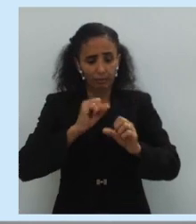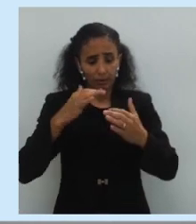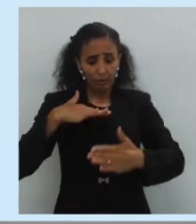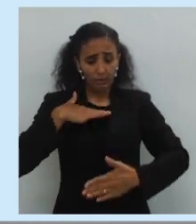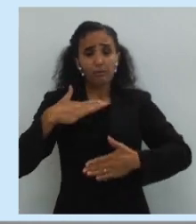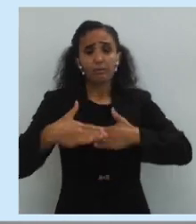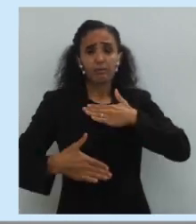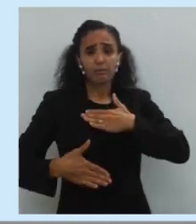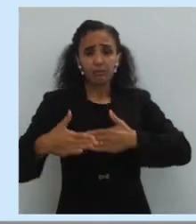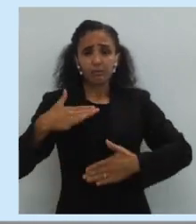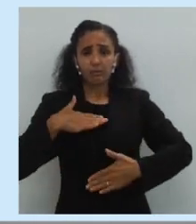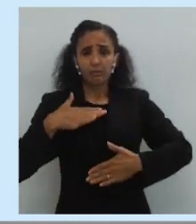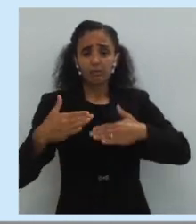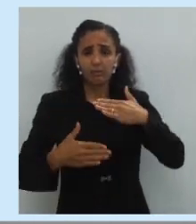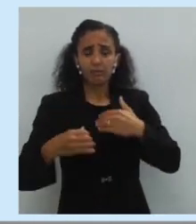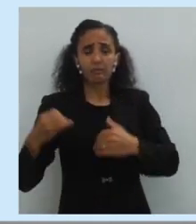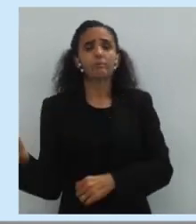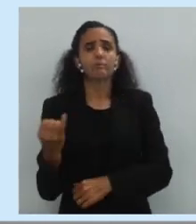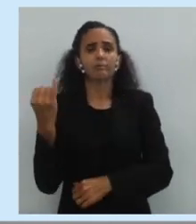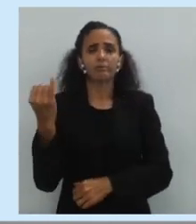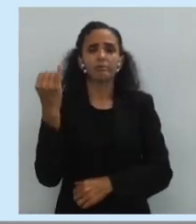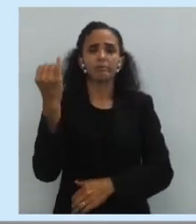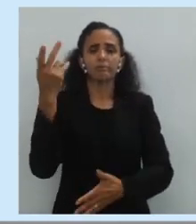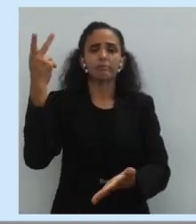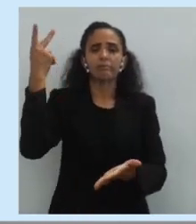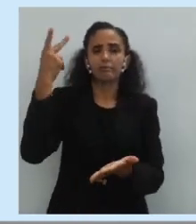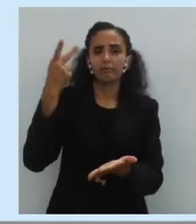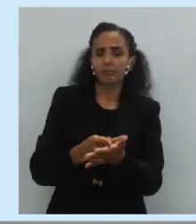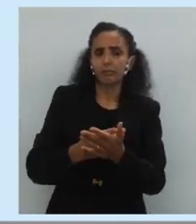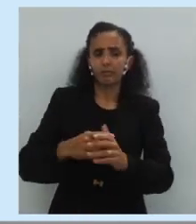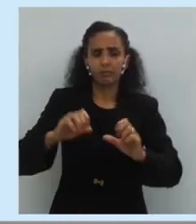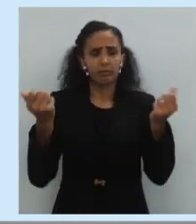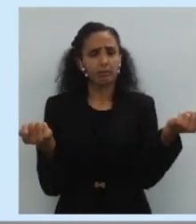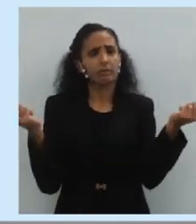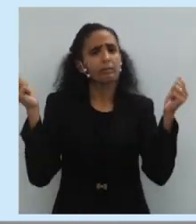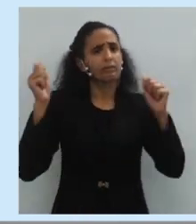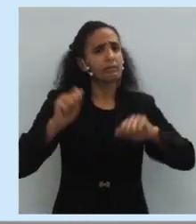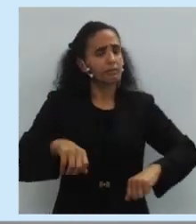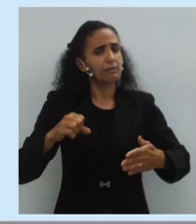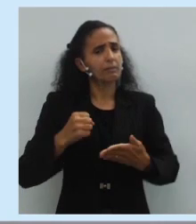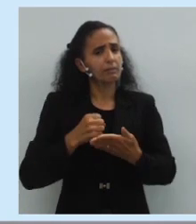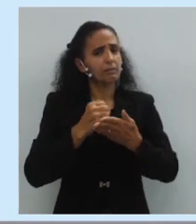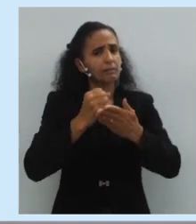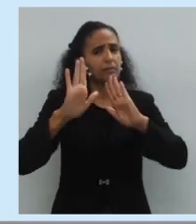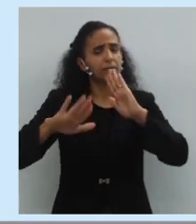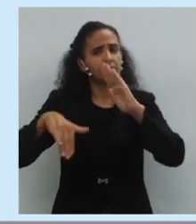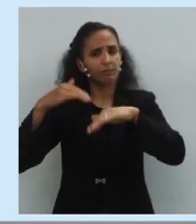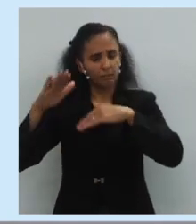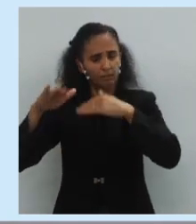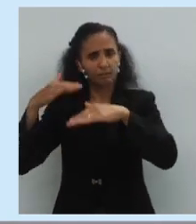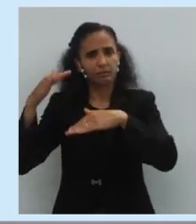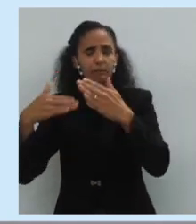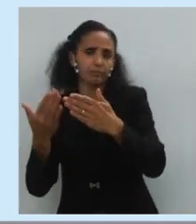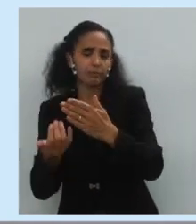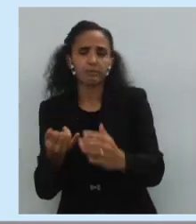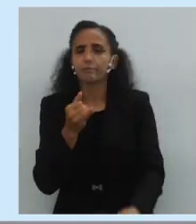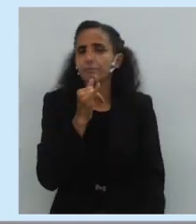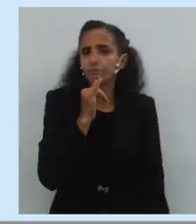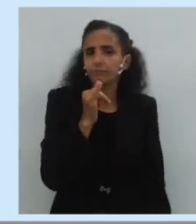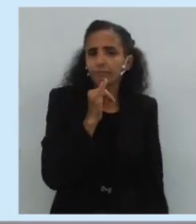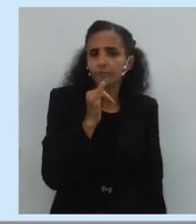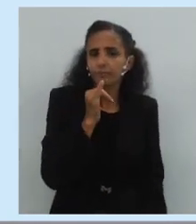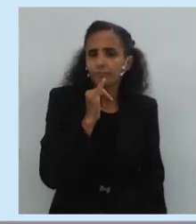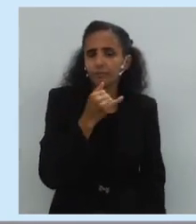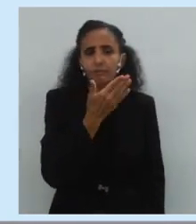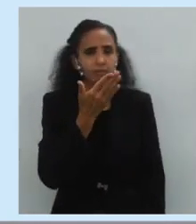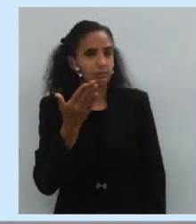né, o sistema imunológico da pessoa ela vai ficar menos capaz de combater determinadas